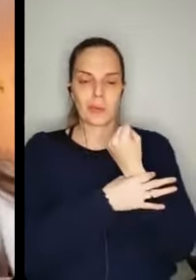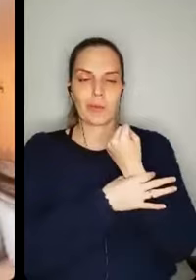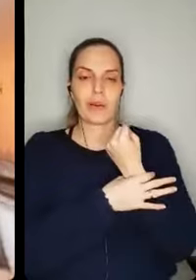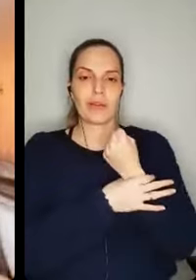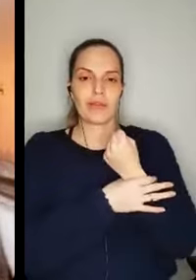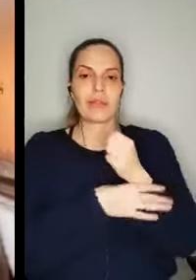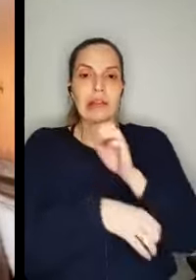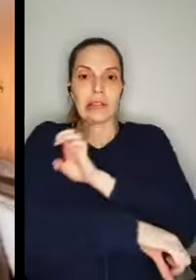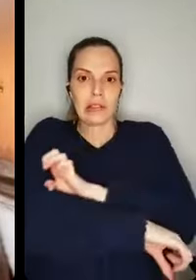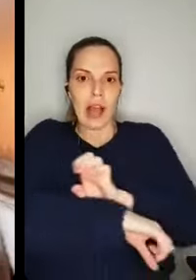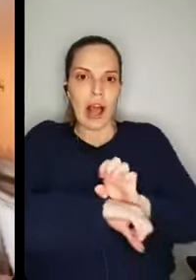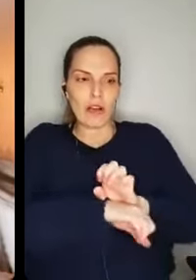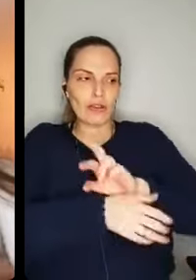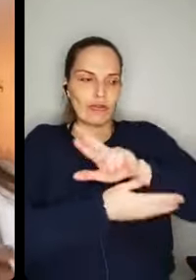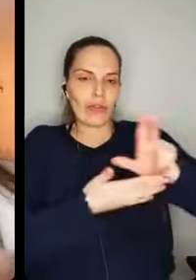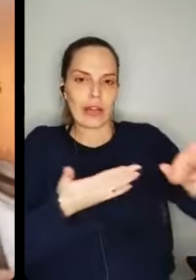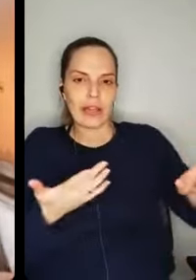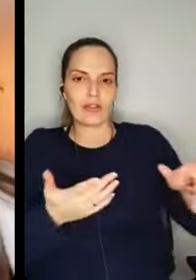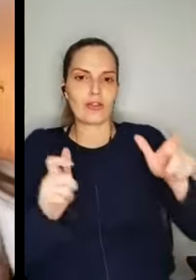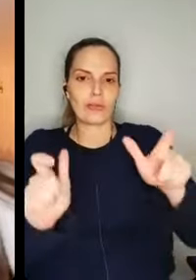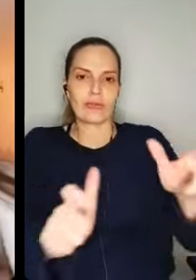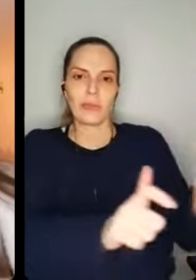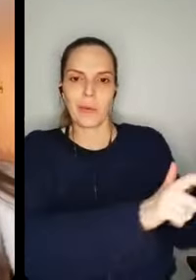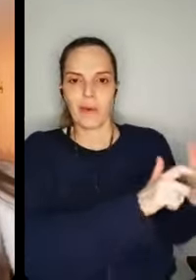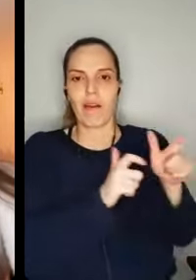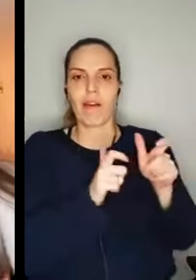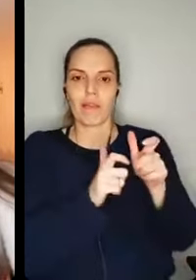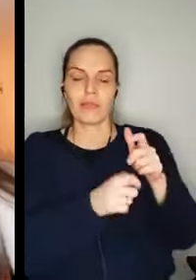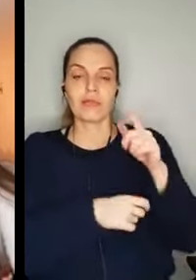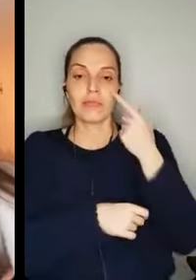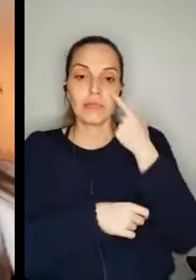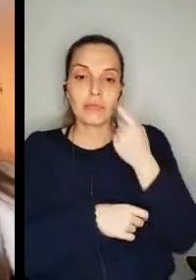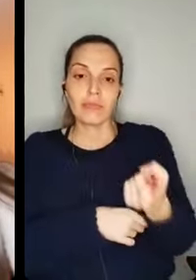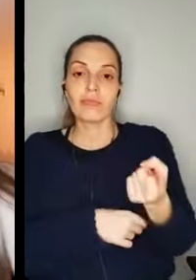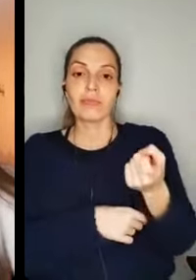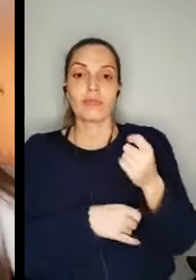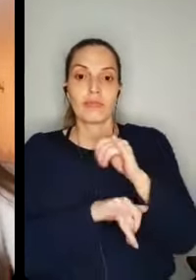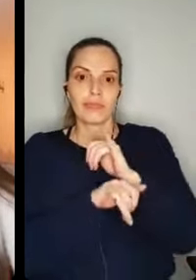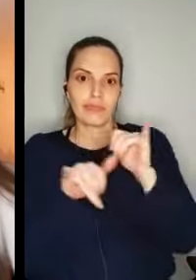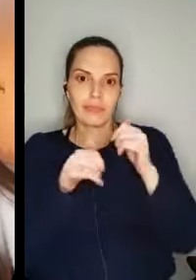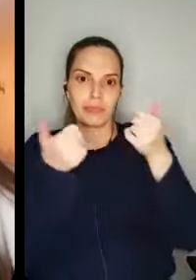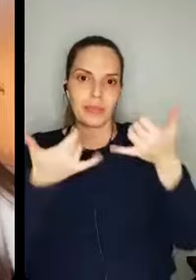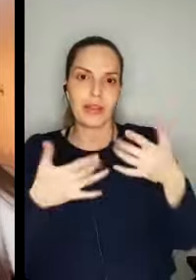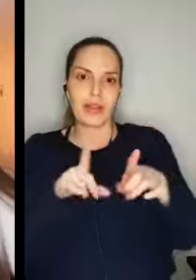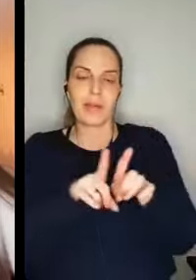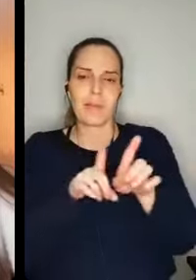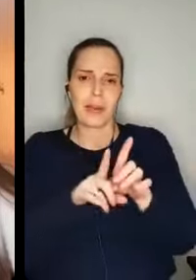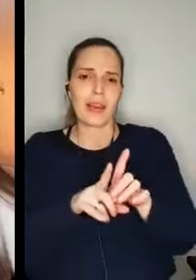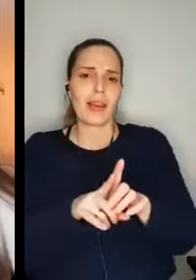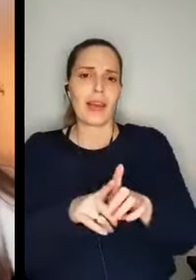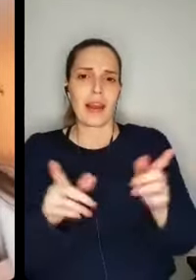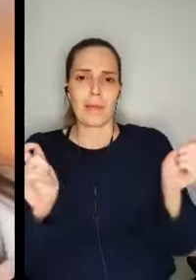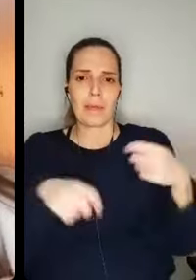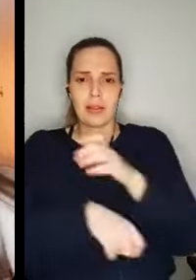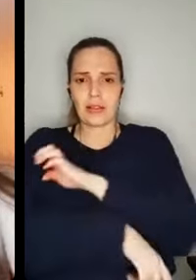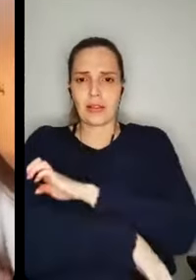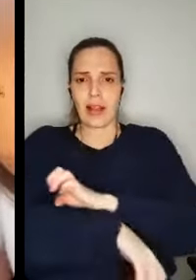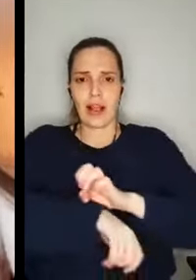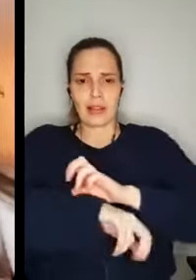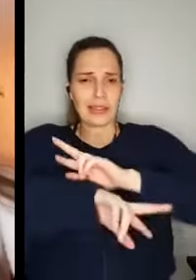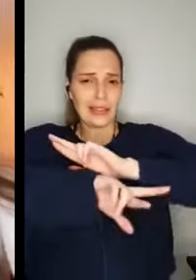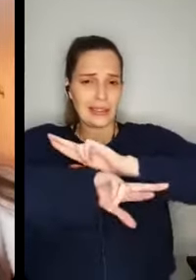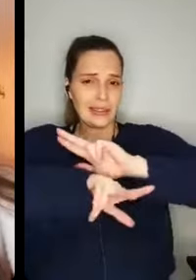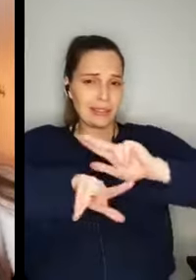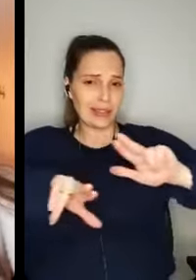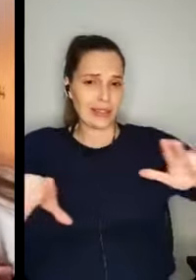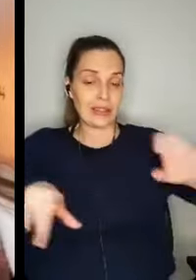estagiário nos mais diferentes campos, porque isso também é uma coisa interessante falar, que existem muitas possibilidades, né, de estágio, assim. Então, se tu